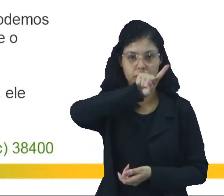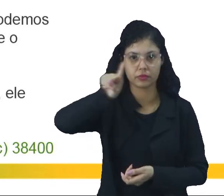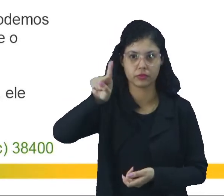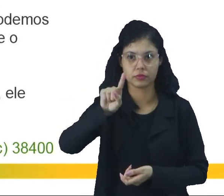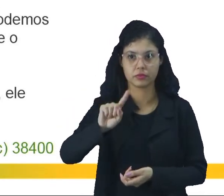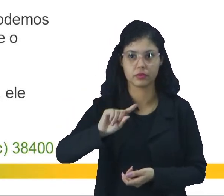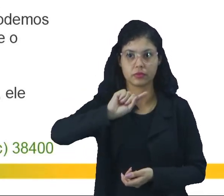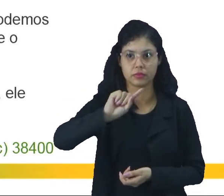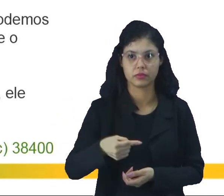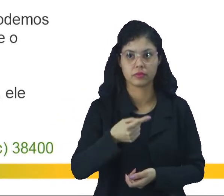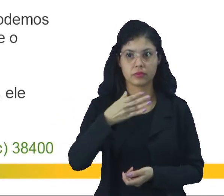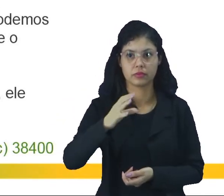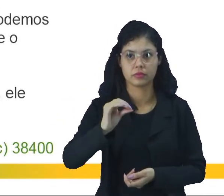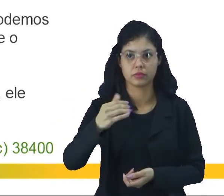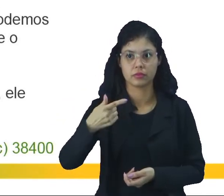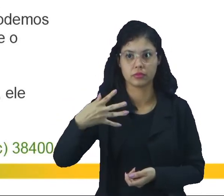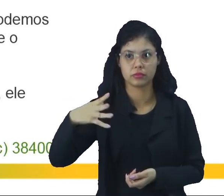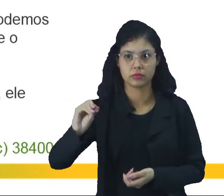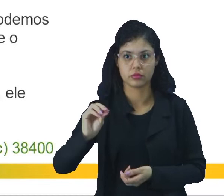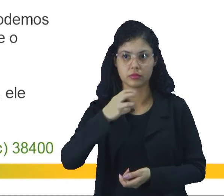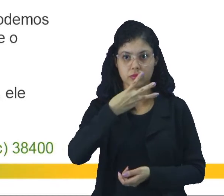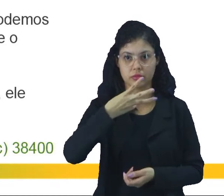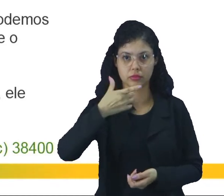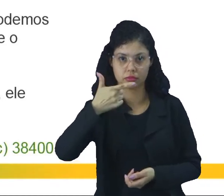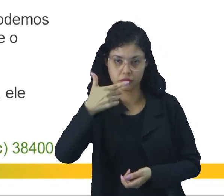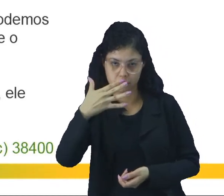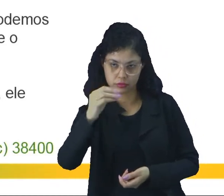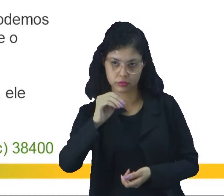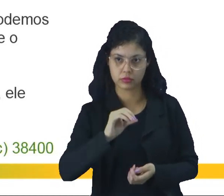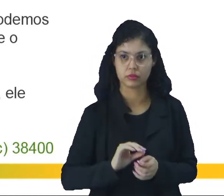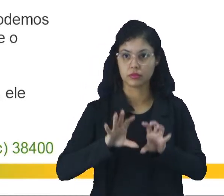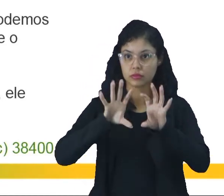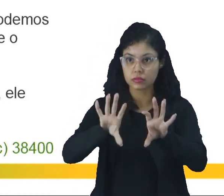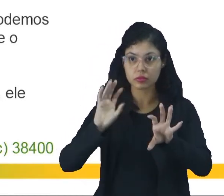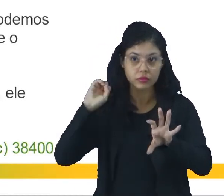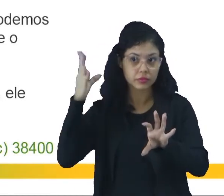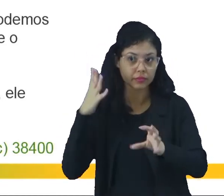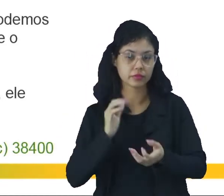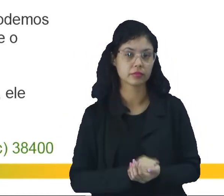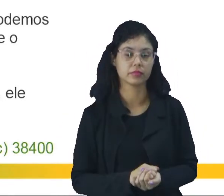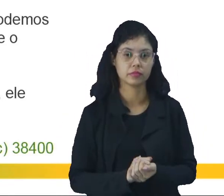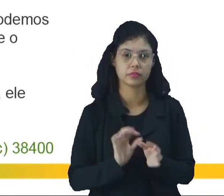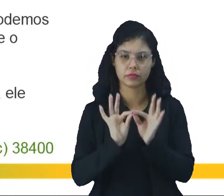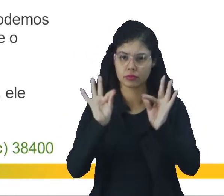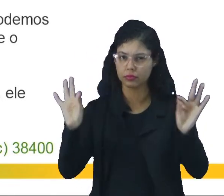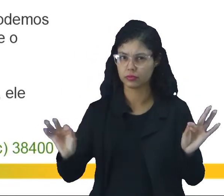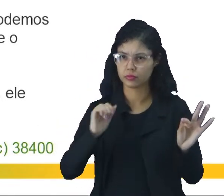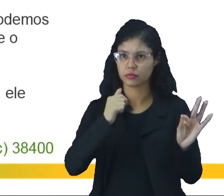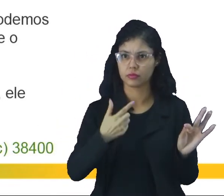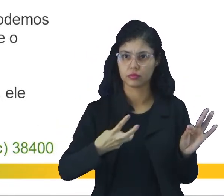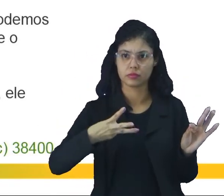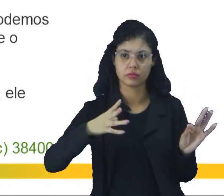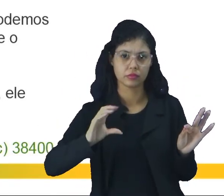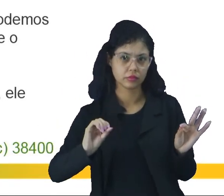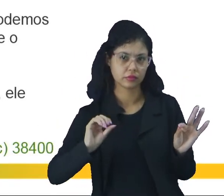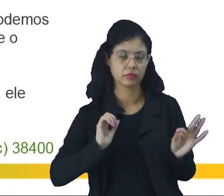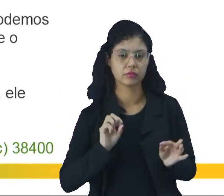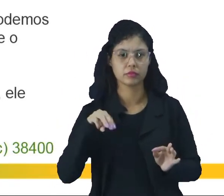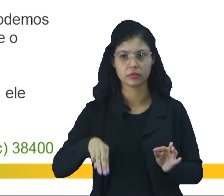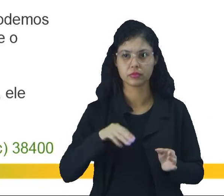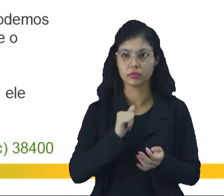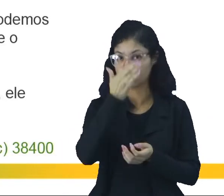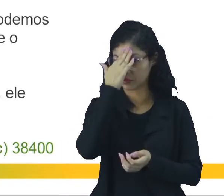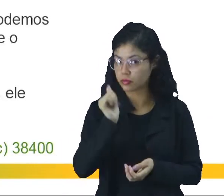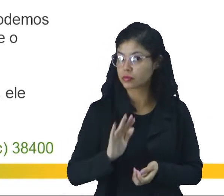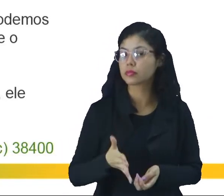de 102.400 é igual a 320. Logo, o lado mede 320 metros. Agora que